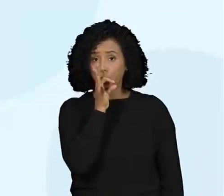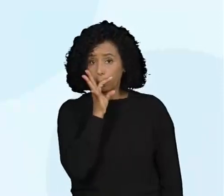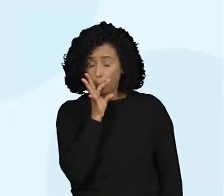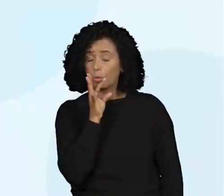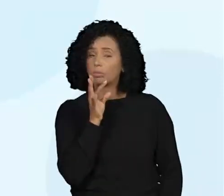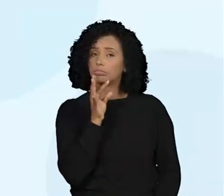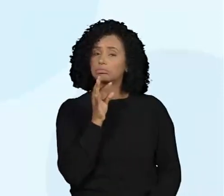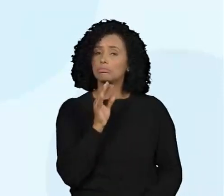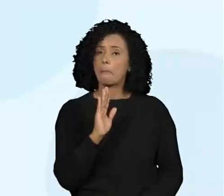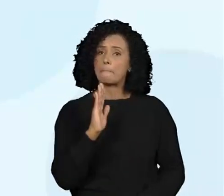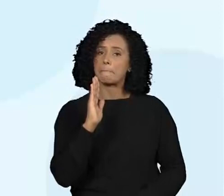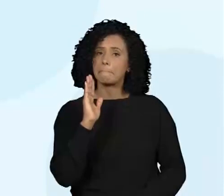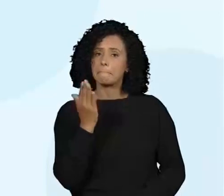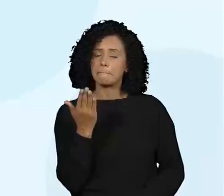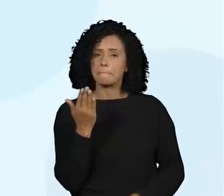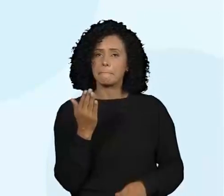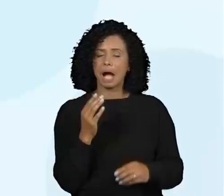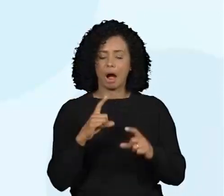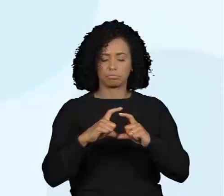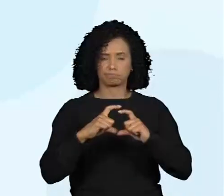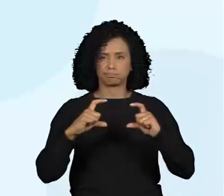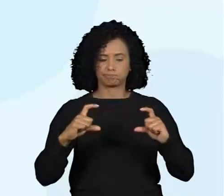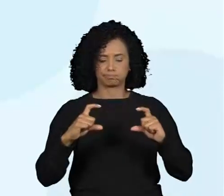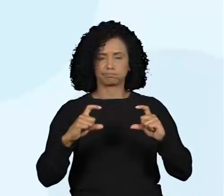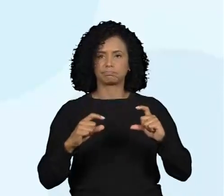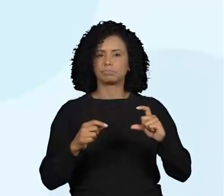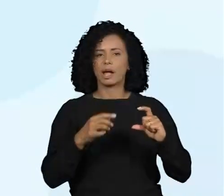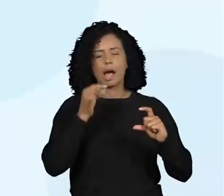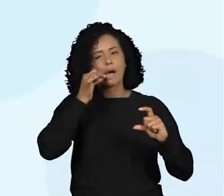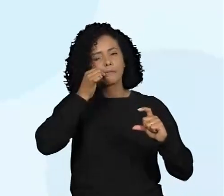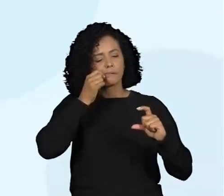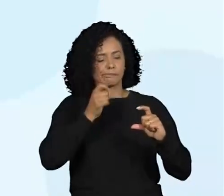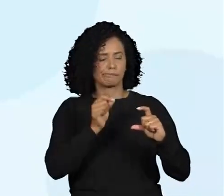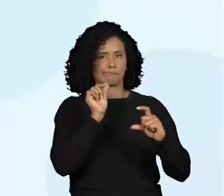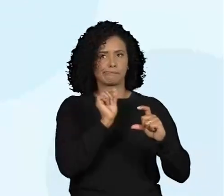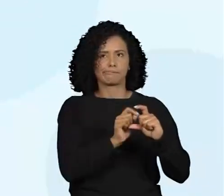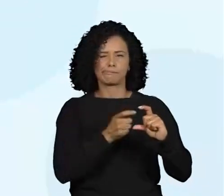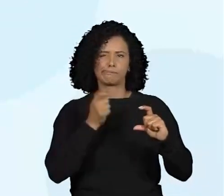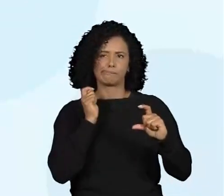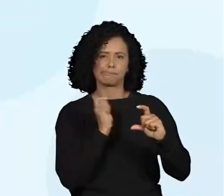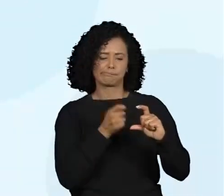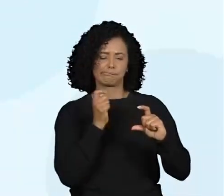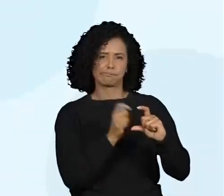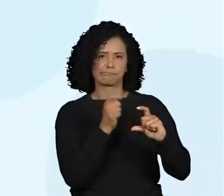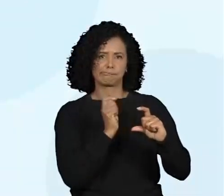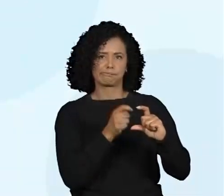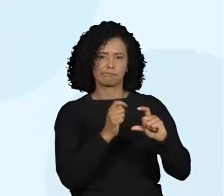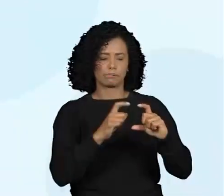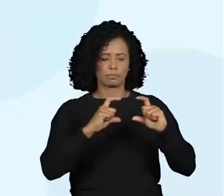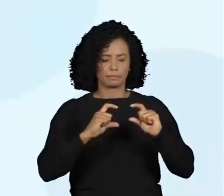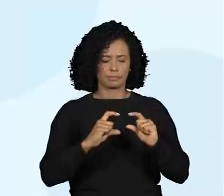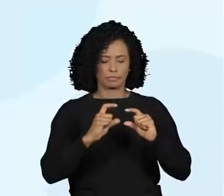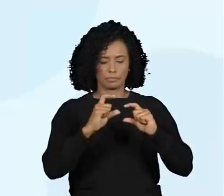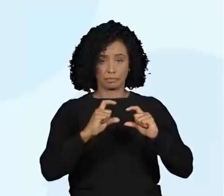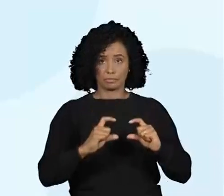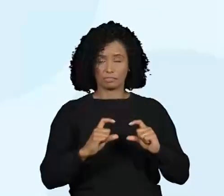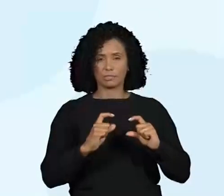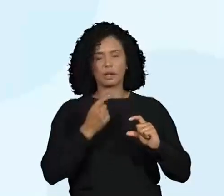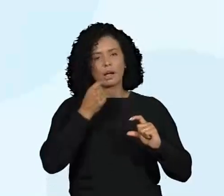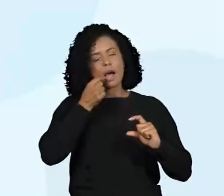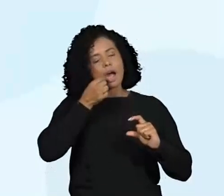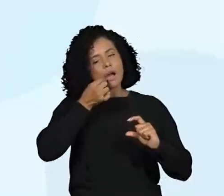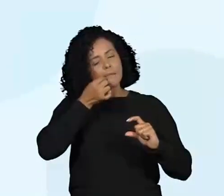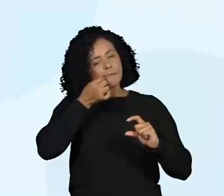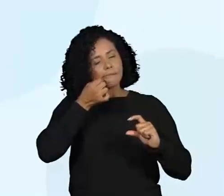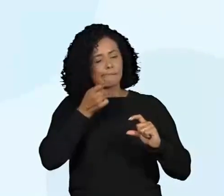construir pequenos botes, pequenas embarcações, pequenas canoas. Então, muito